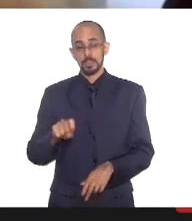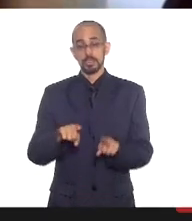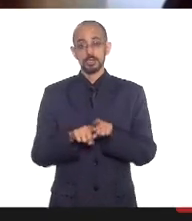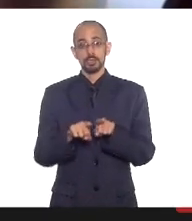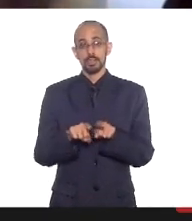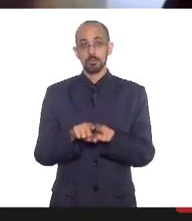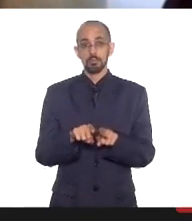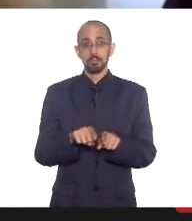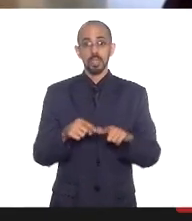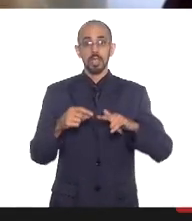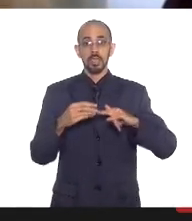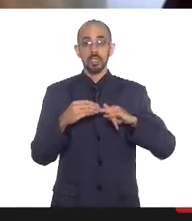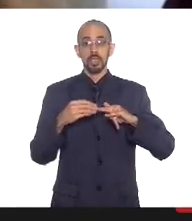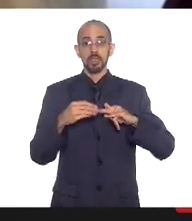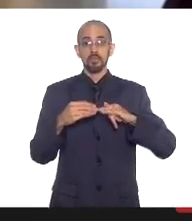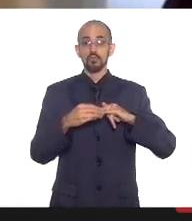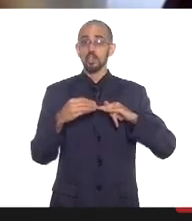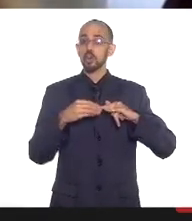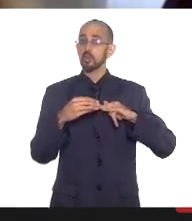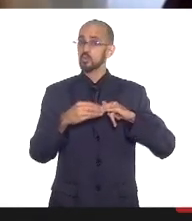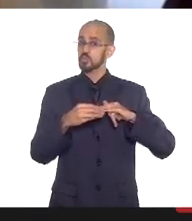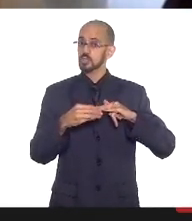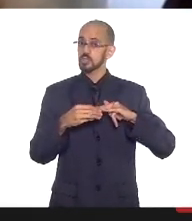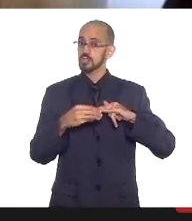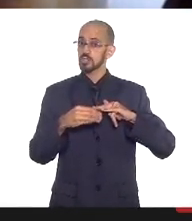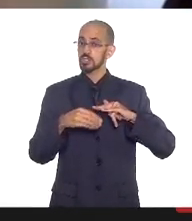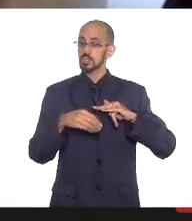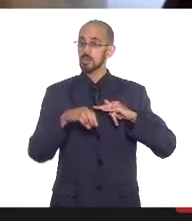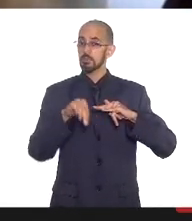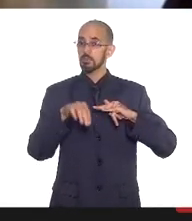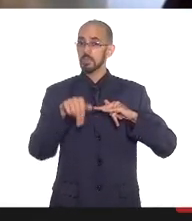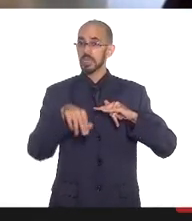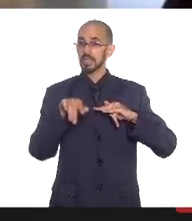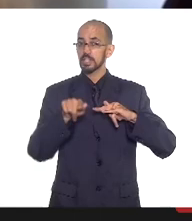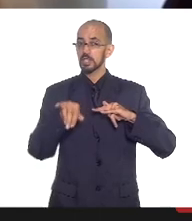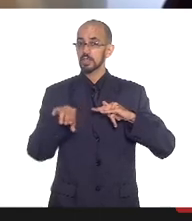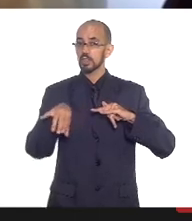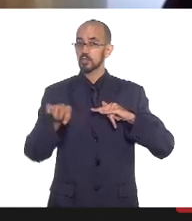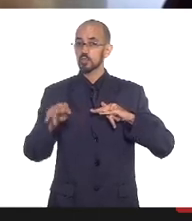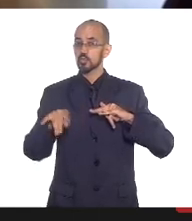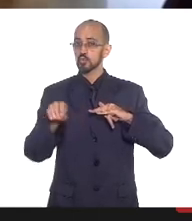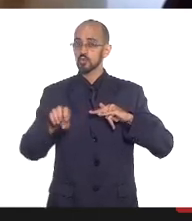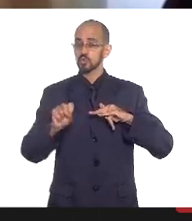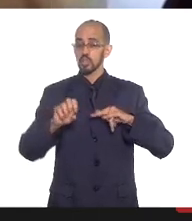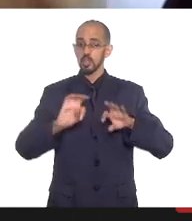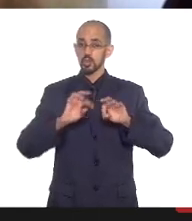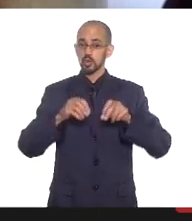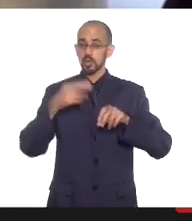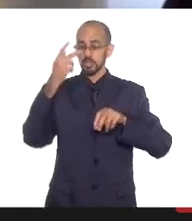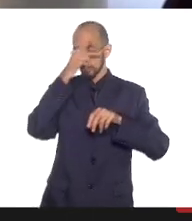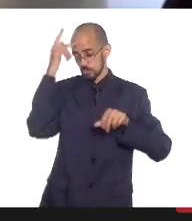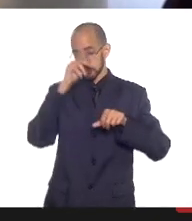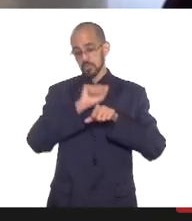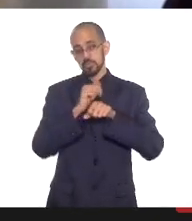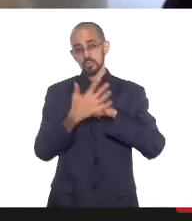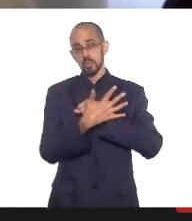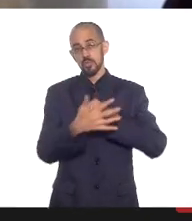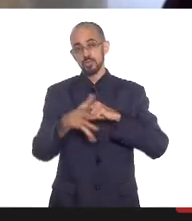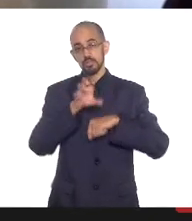toda dor idoso criança toda comunidade composed